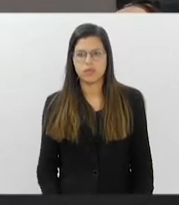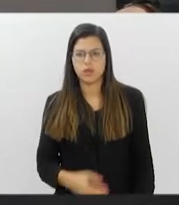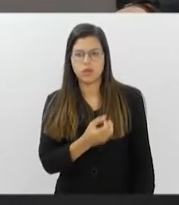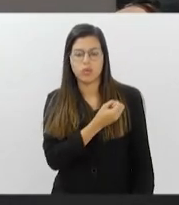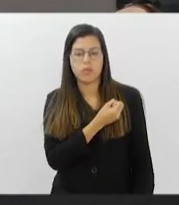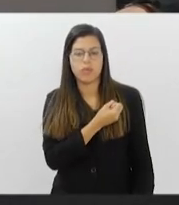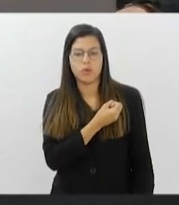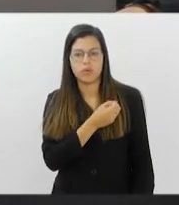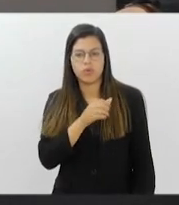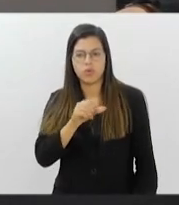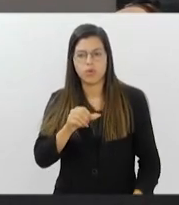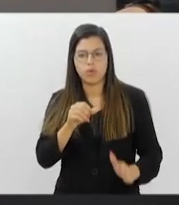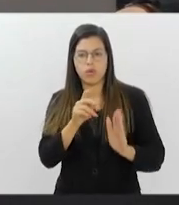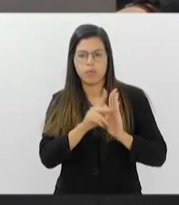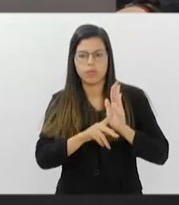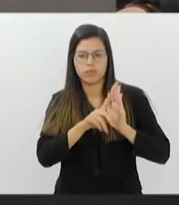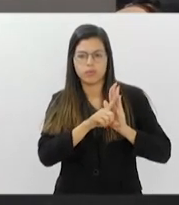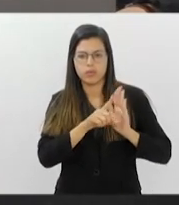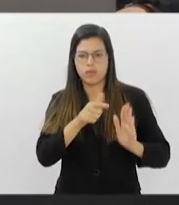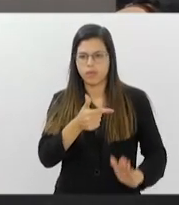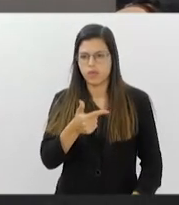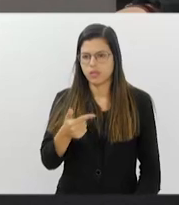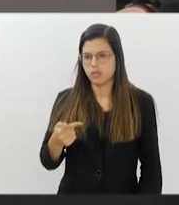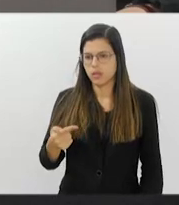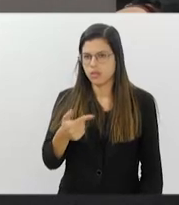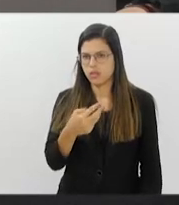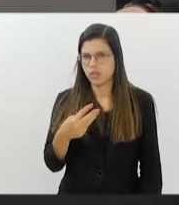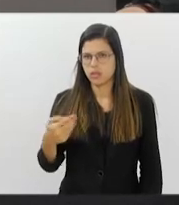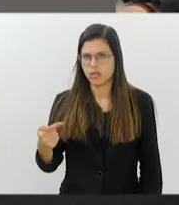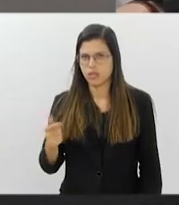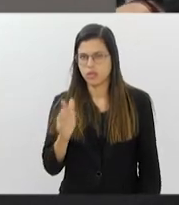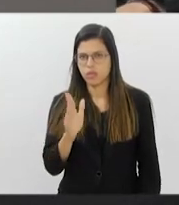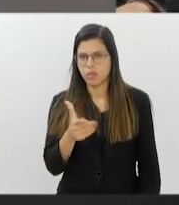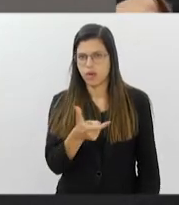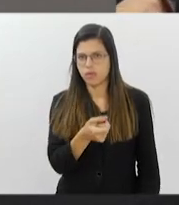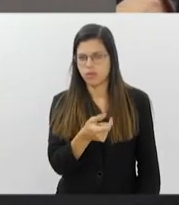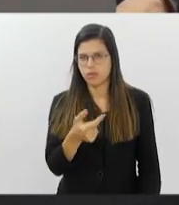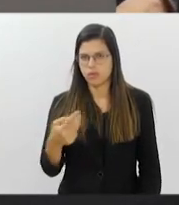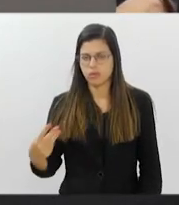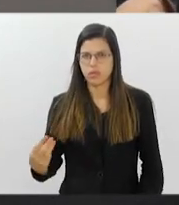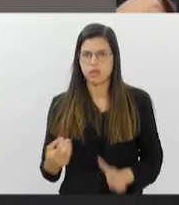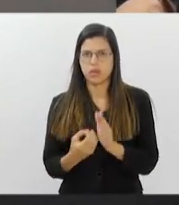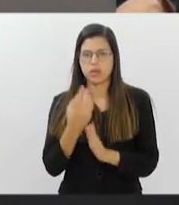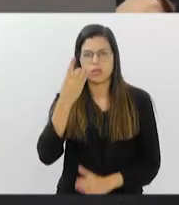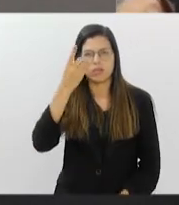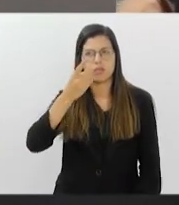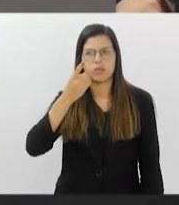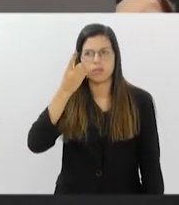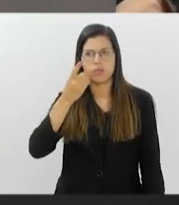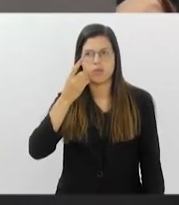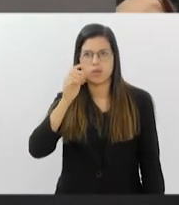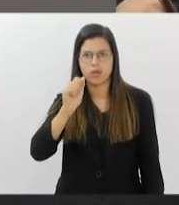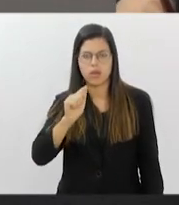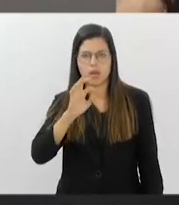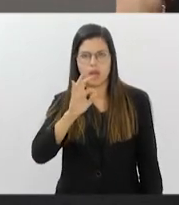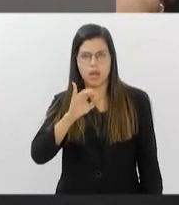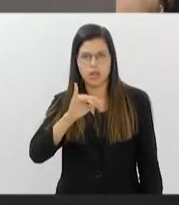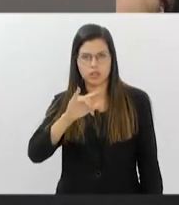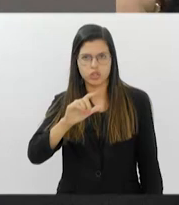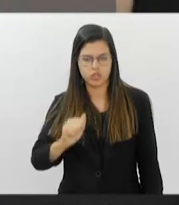Projeto de Lei 2737 de 2023, de autoria do deputado Atila